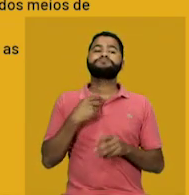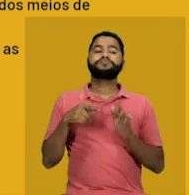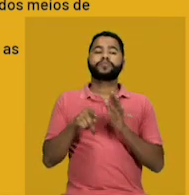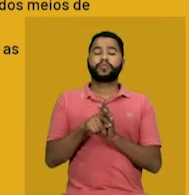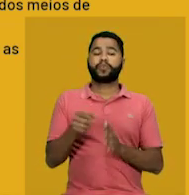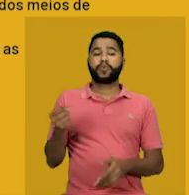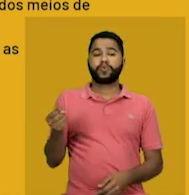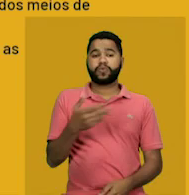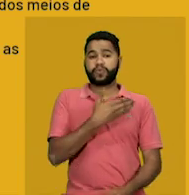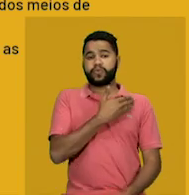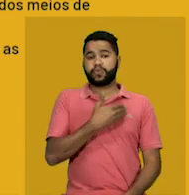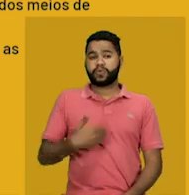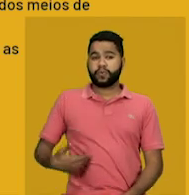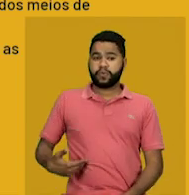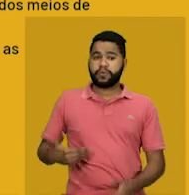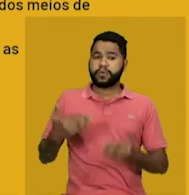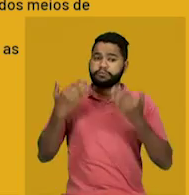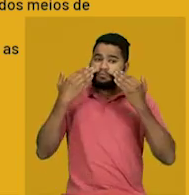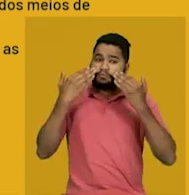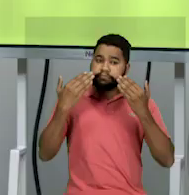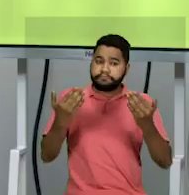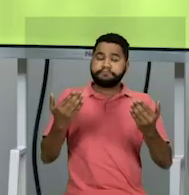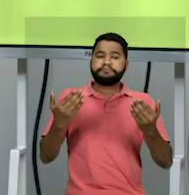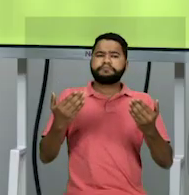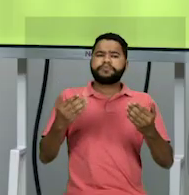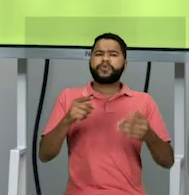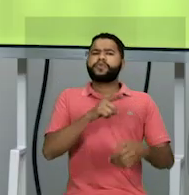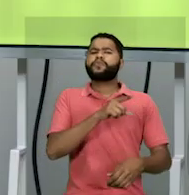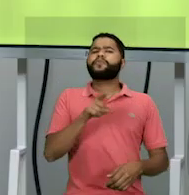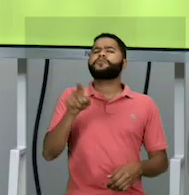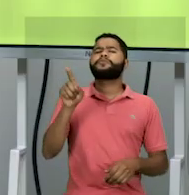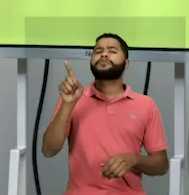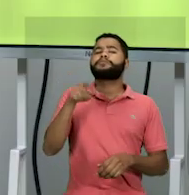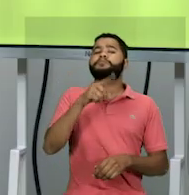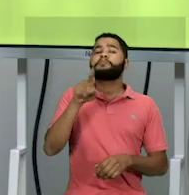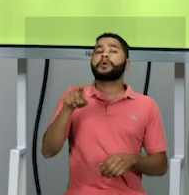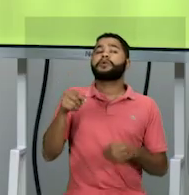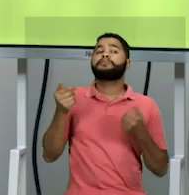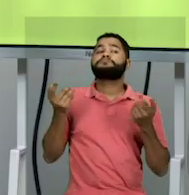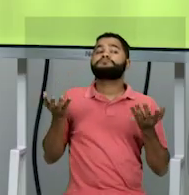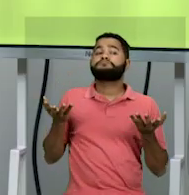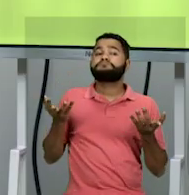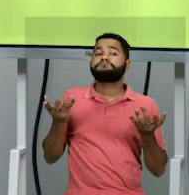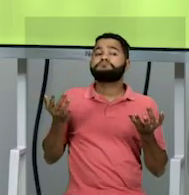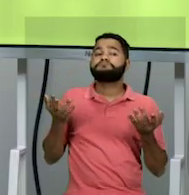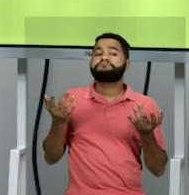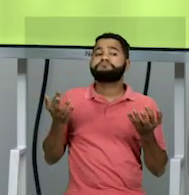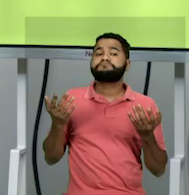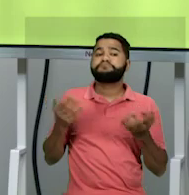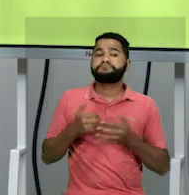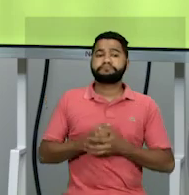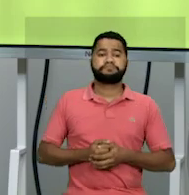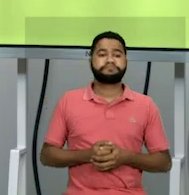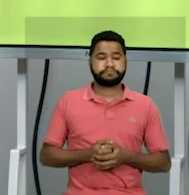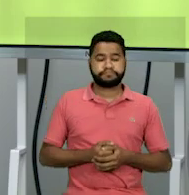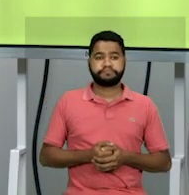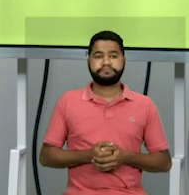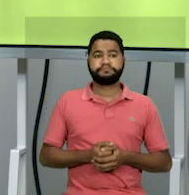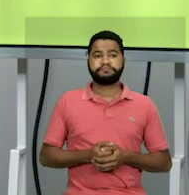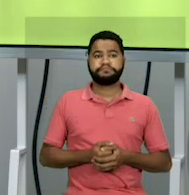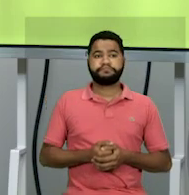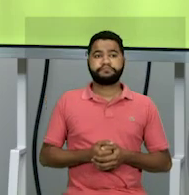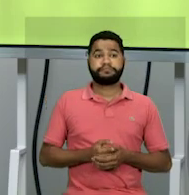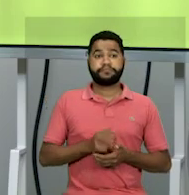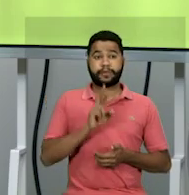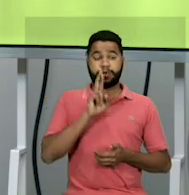novo governo. Diante disso, o que vocês aí colocariam? Qual vocês marcariam? E